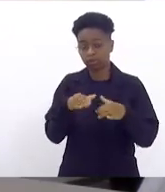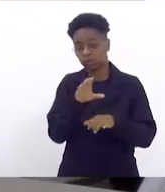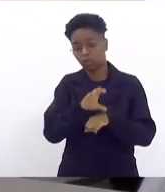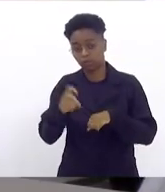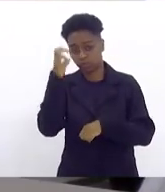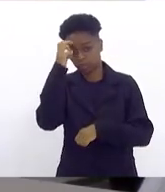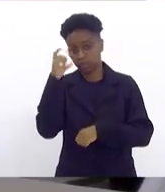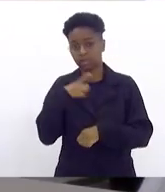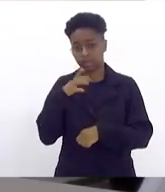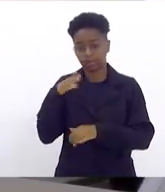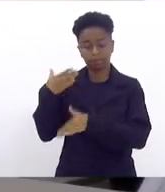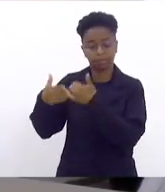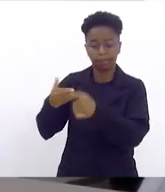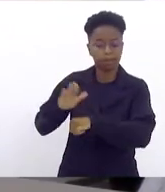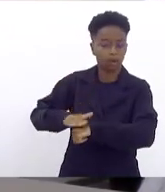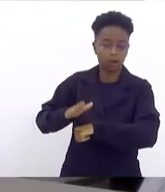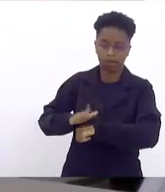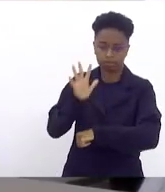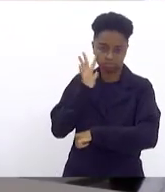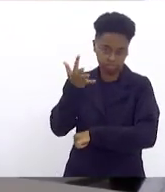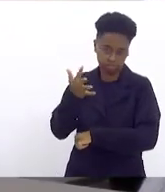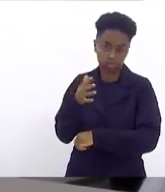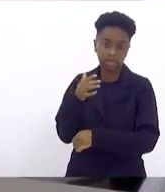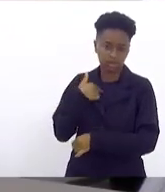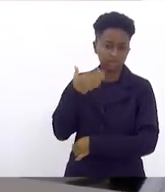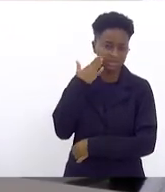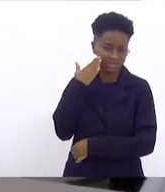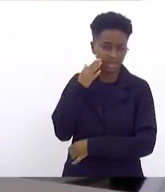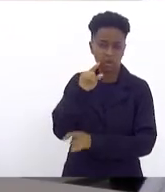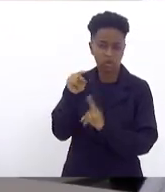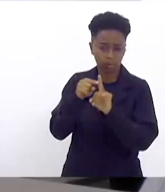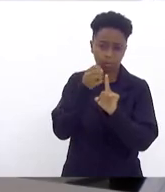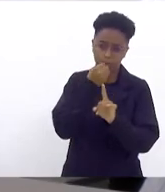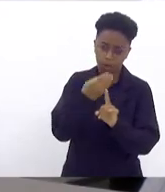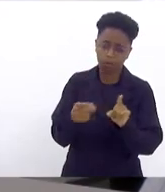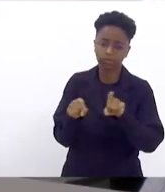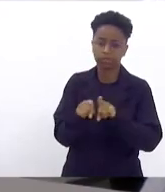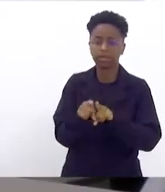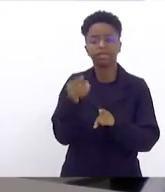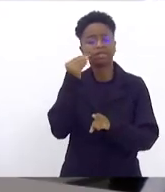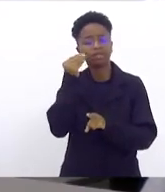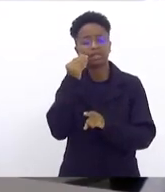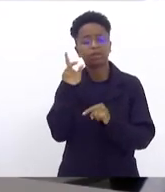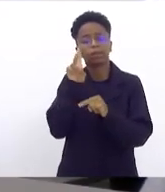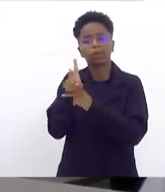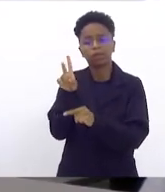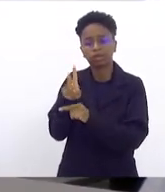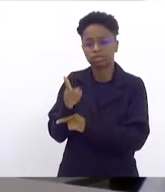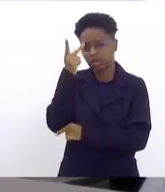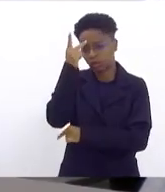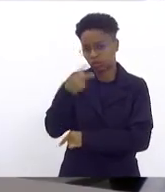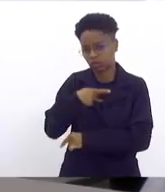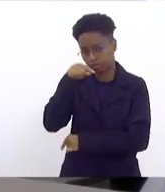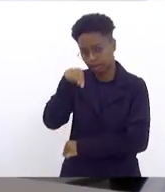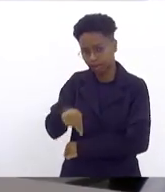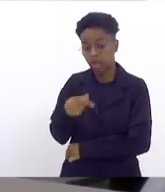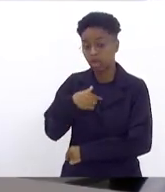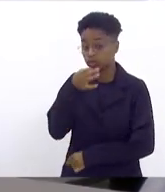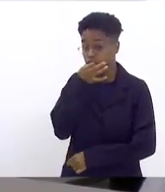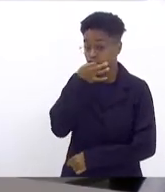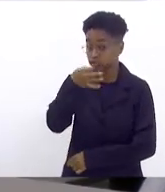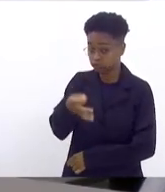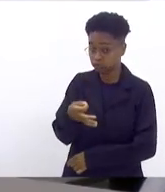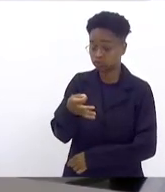poder definir isso. Então, sabendo que é de boa intenção, sabendo que é tentando antecipar e preservar a autonomia desse parlamento, eu